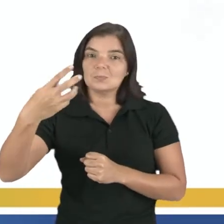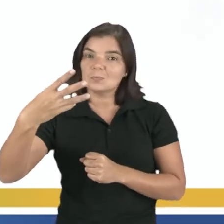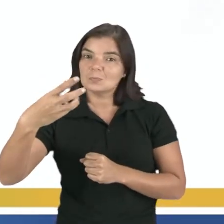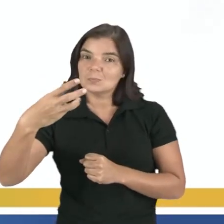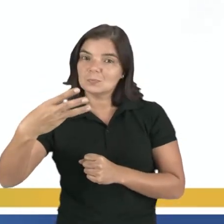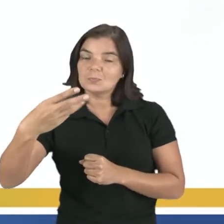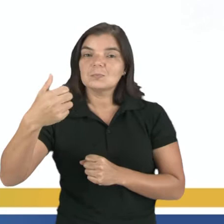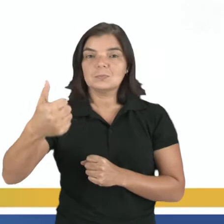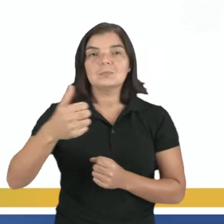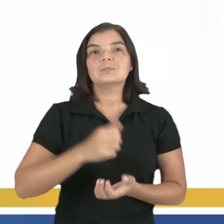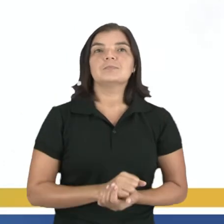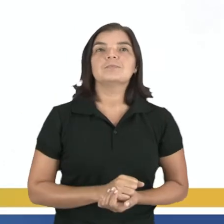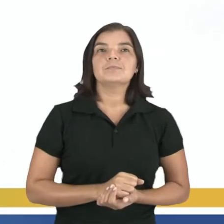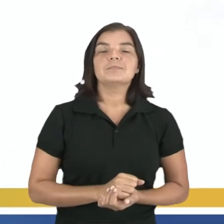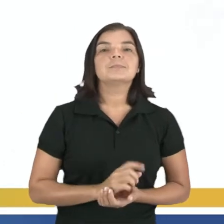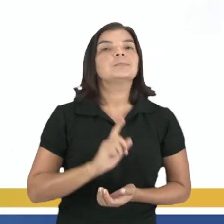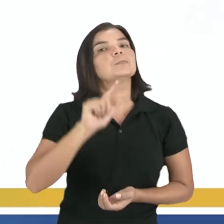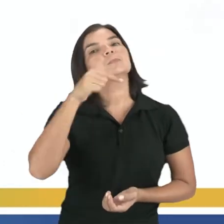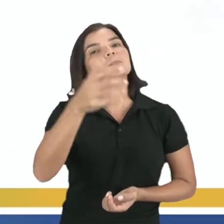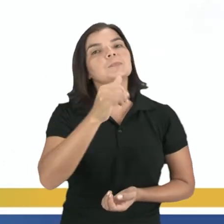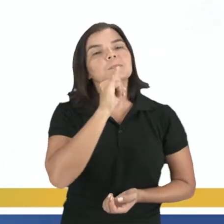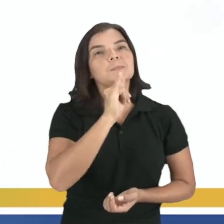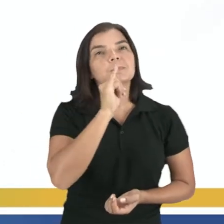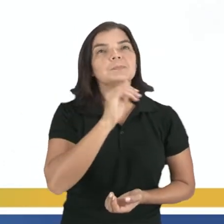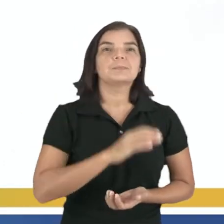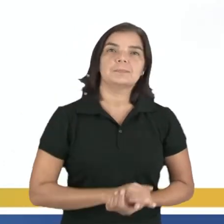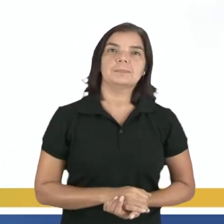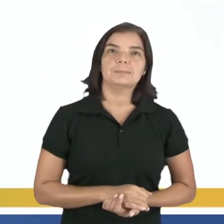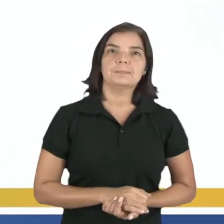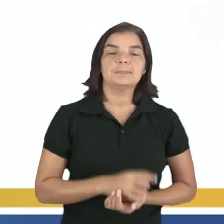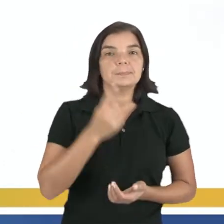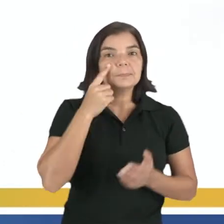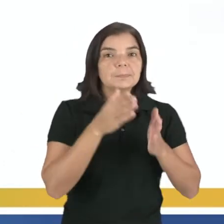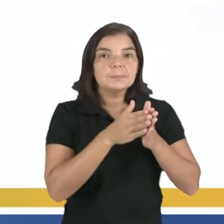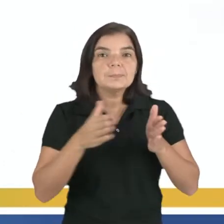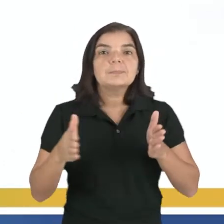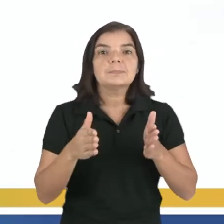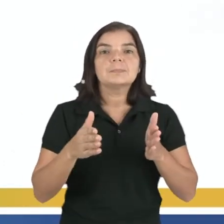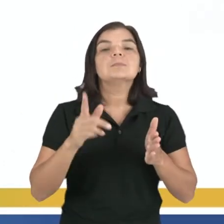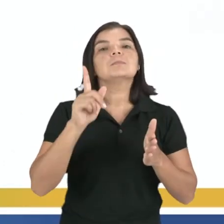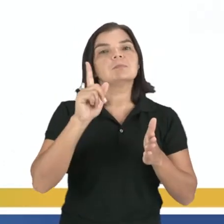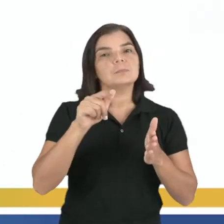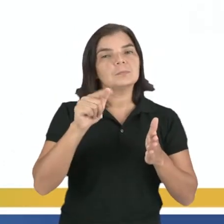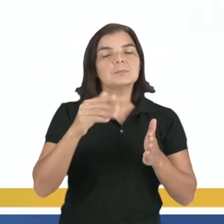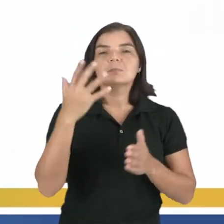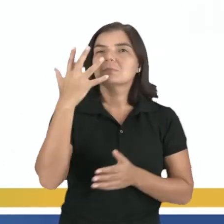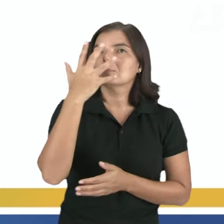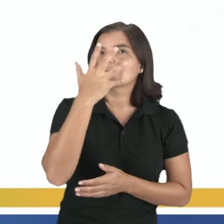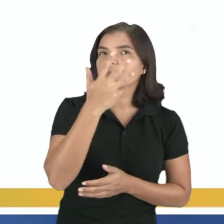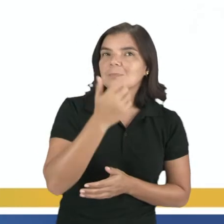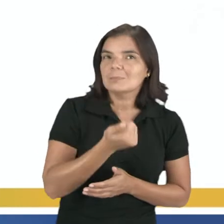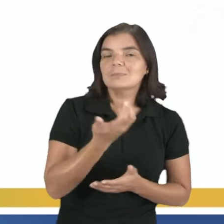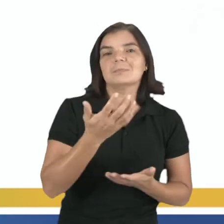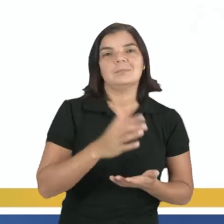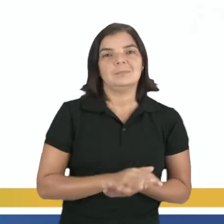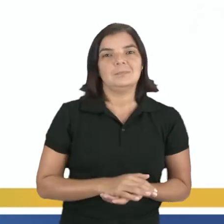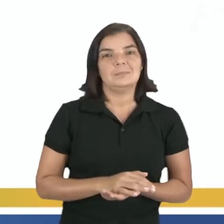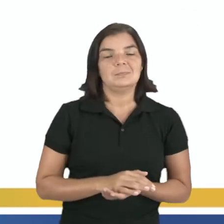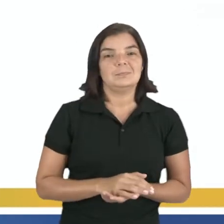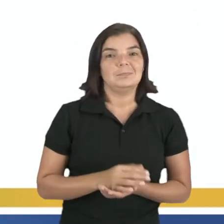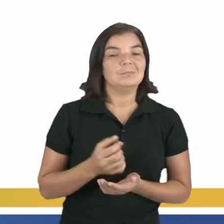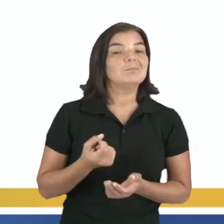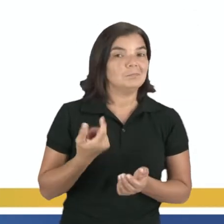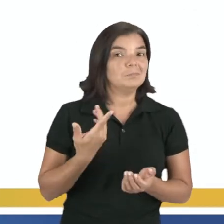certo? Então, mais um exemplo aqui. Essa sequência aqui, é uma sequência linda, muito